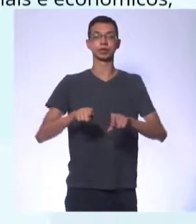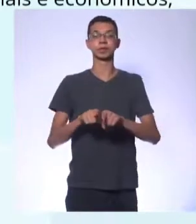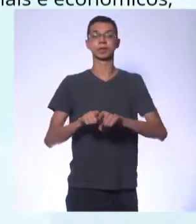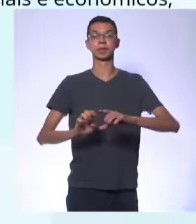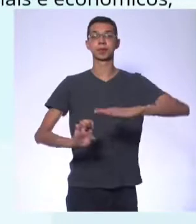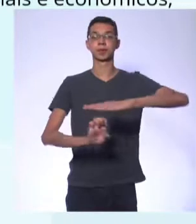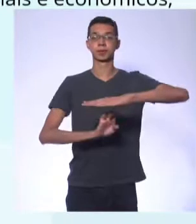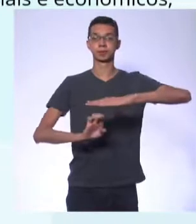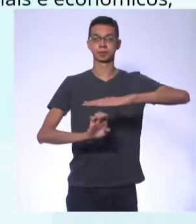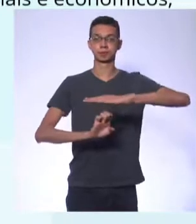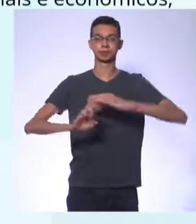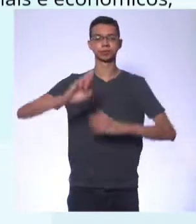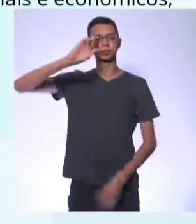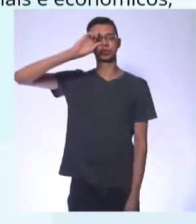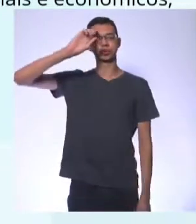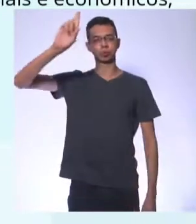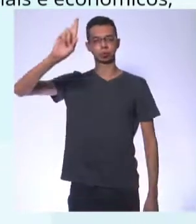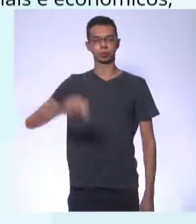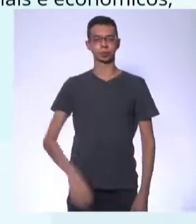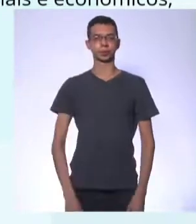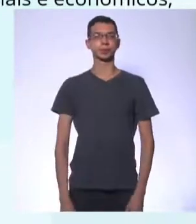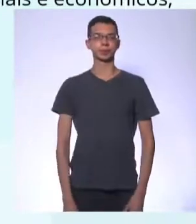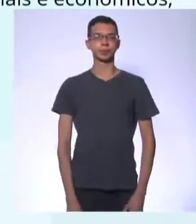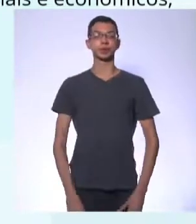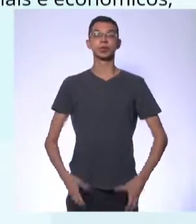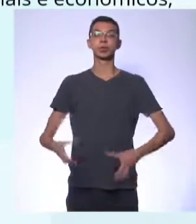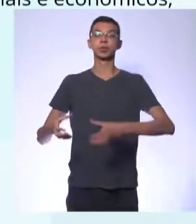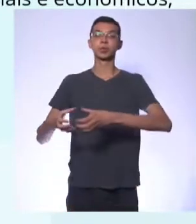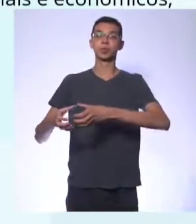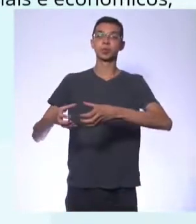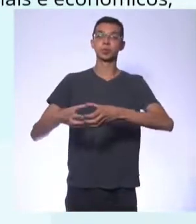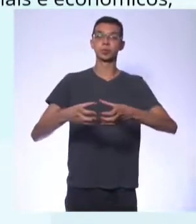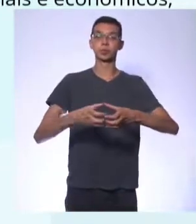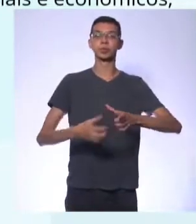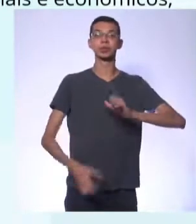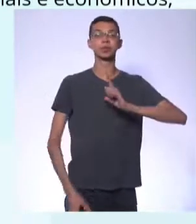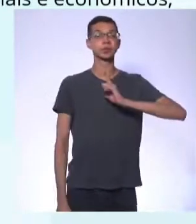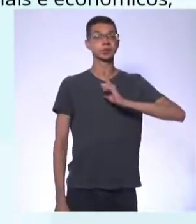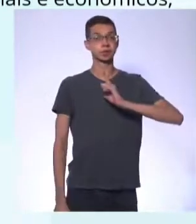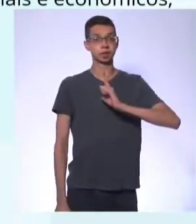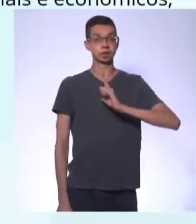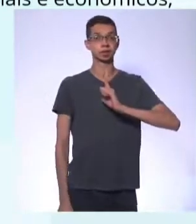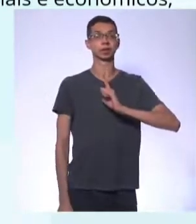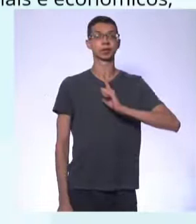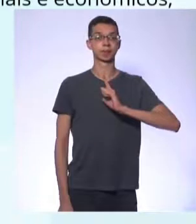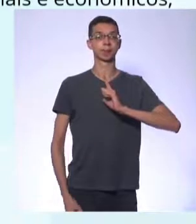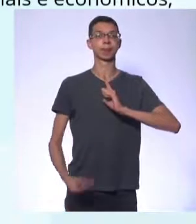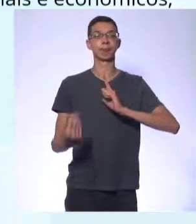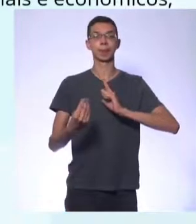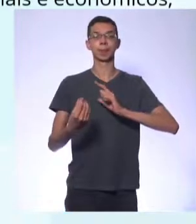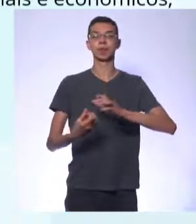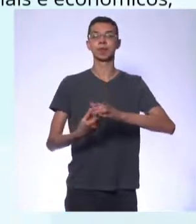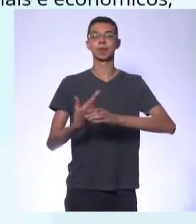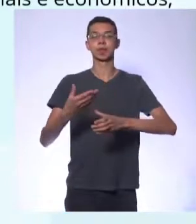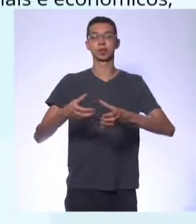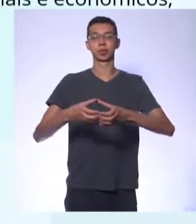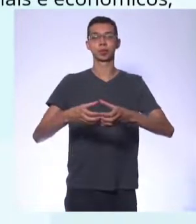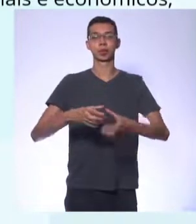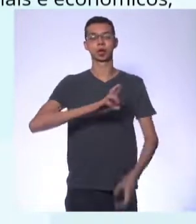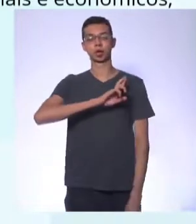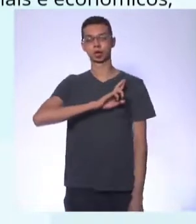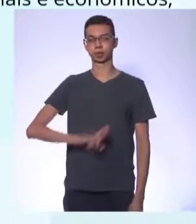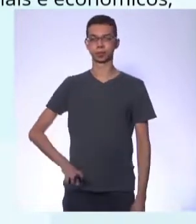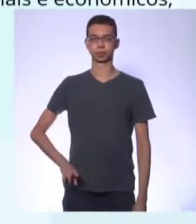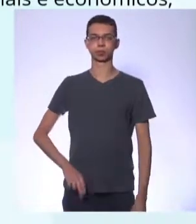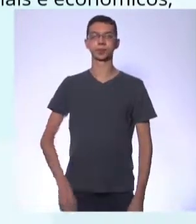empresários, tá? Então nós temos aí esses grupos que vão formar, né, esse grupo de republicanos aí, claro